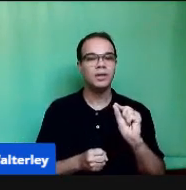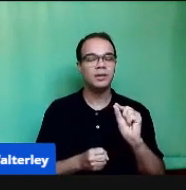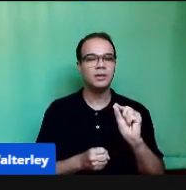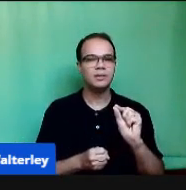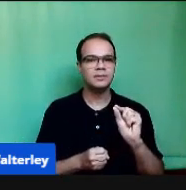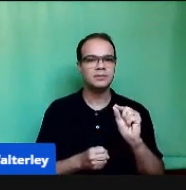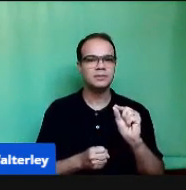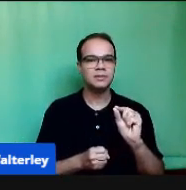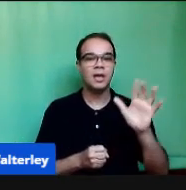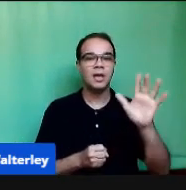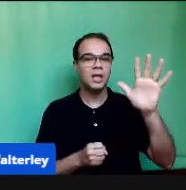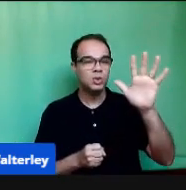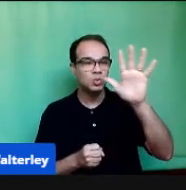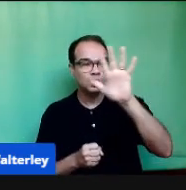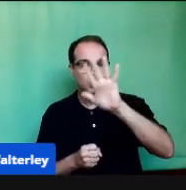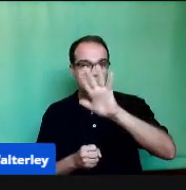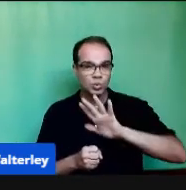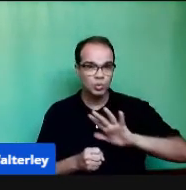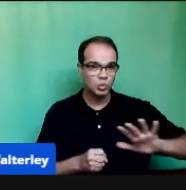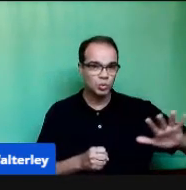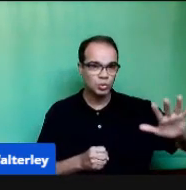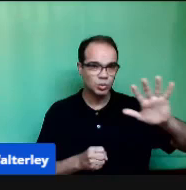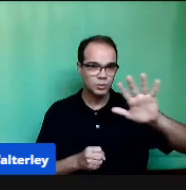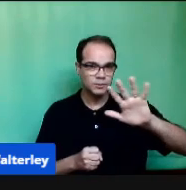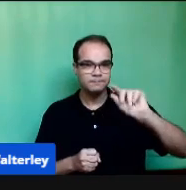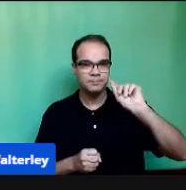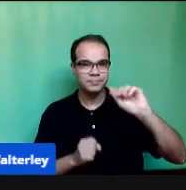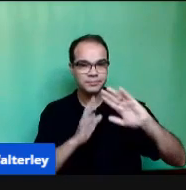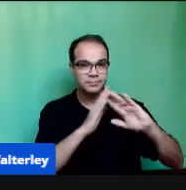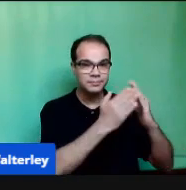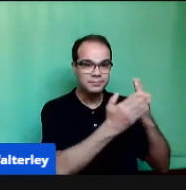que a educação ela pudesse